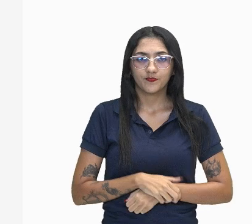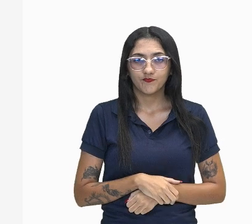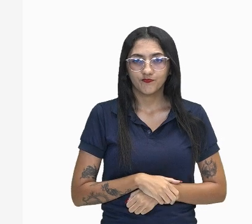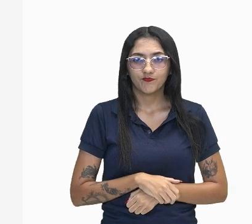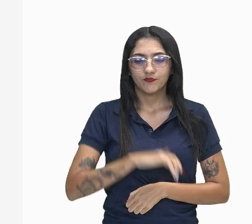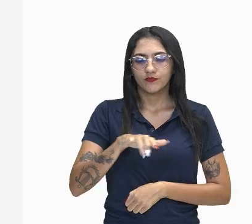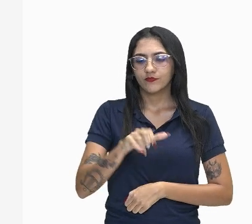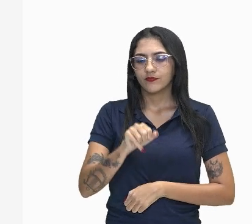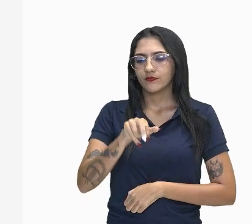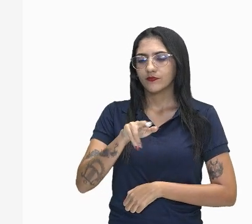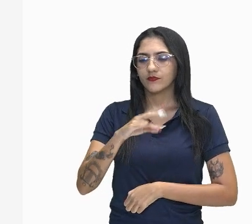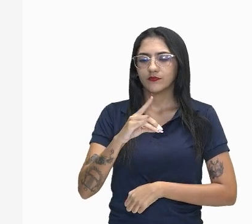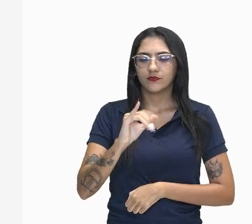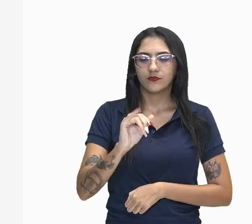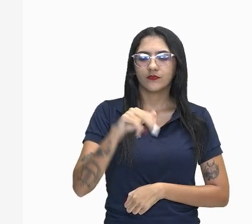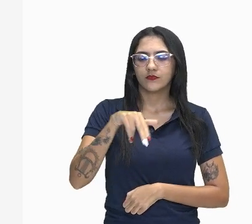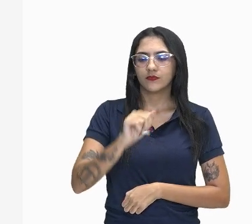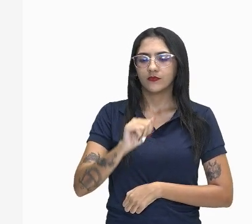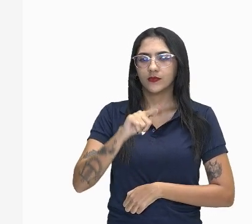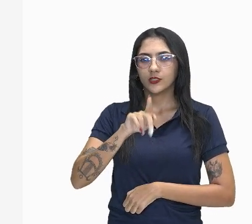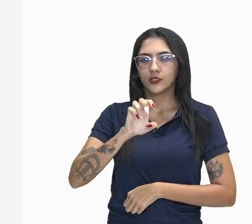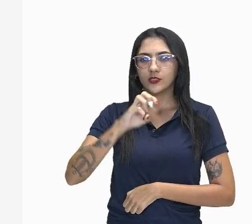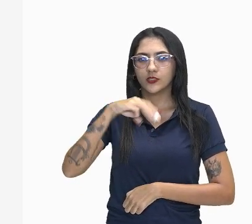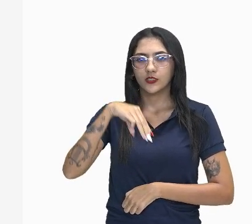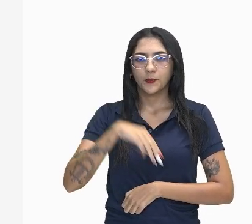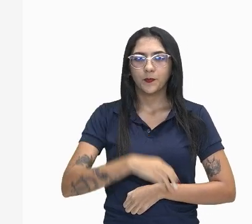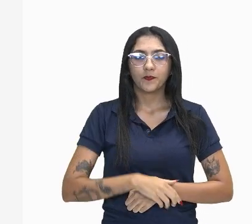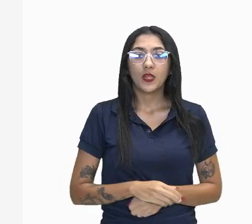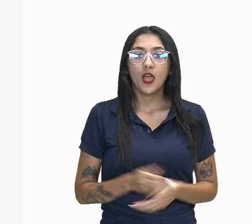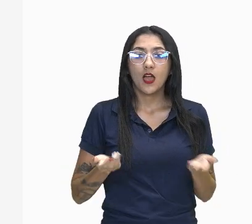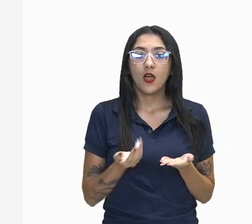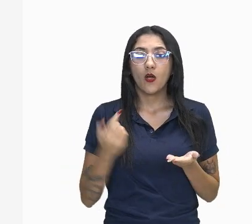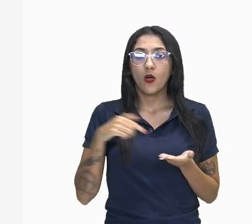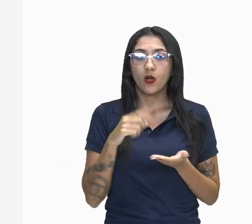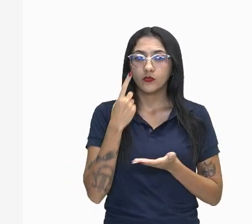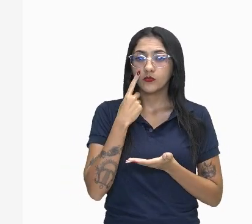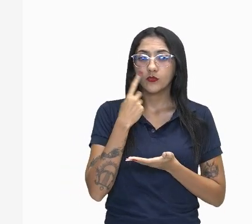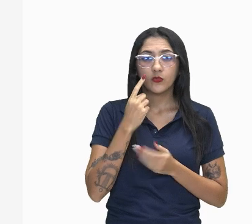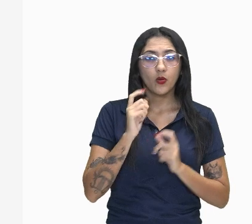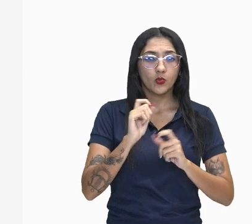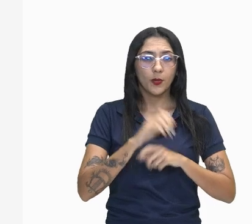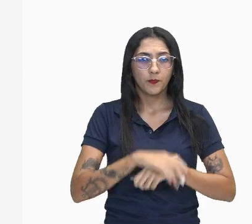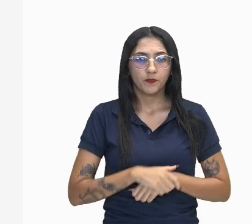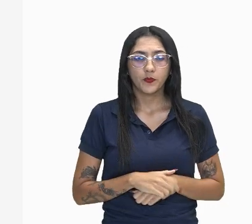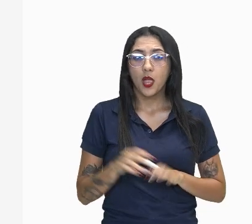de jardinagem, gente, vai se tratar ali de uma agricultura de